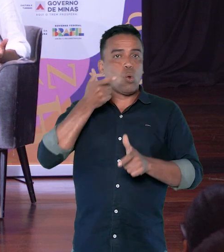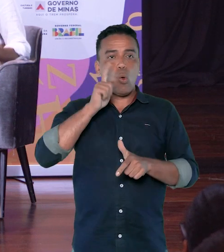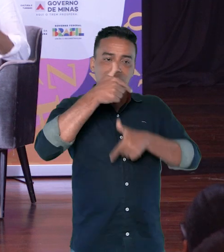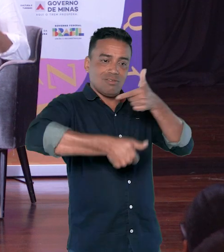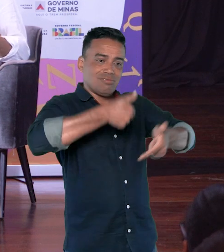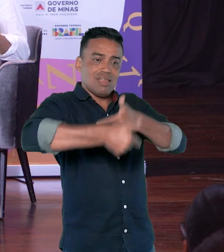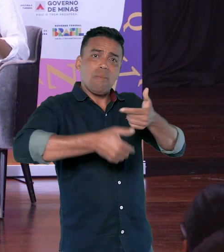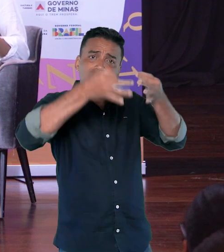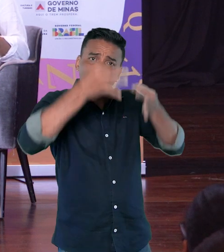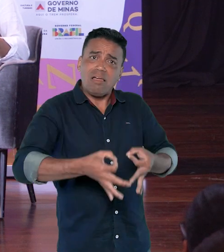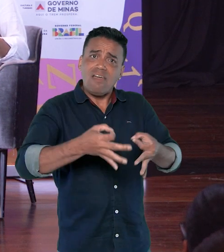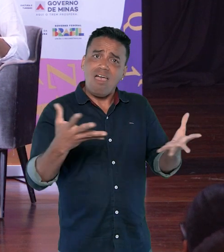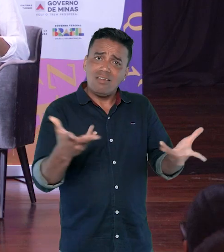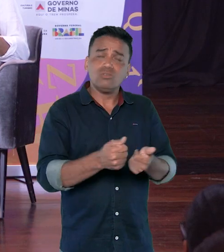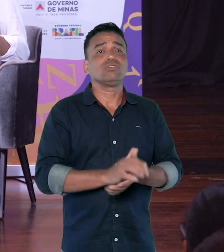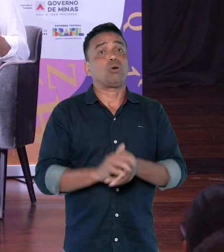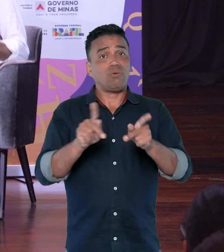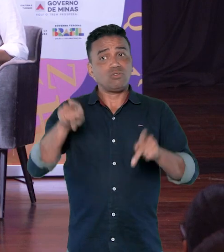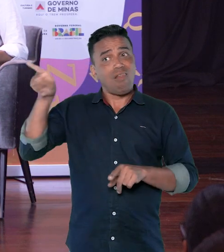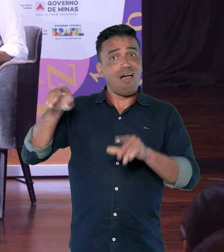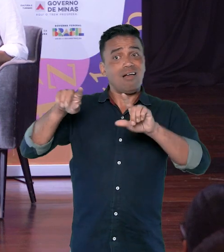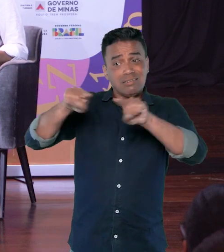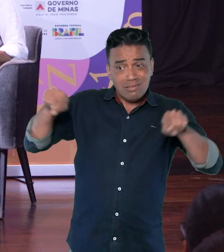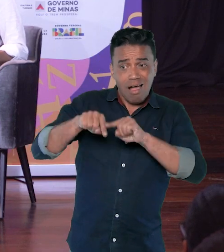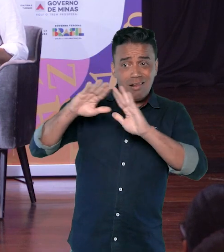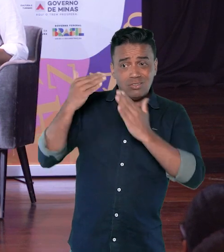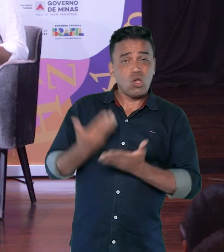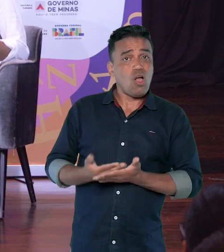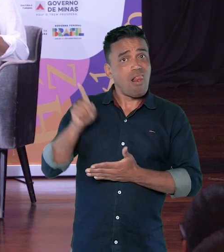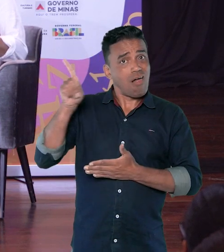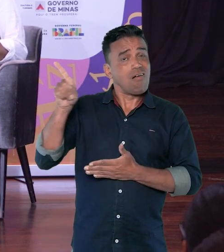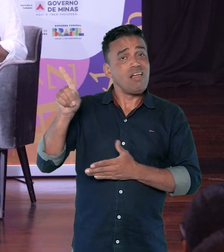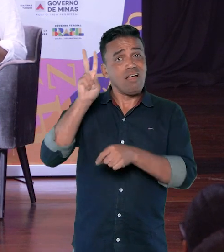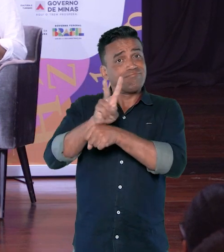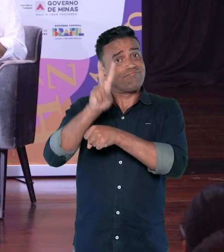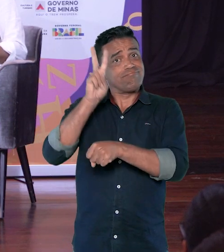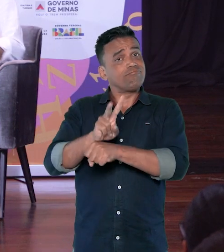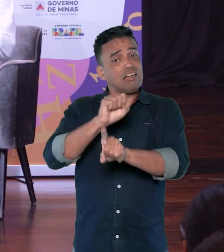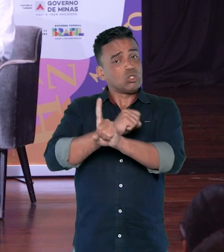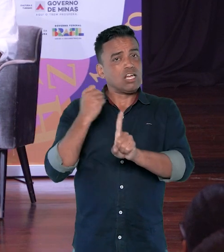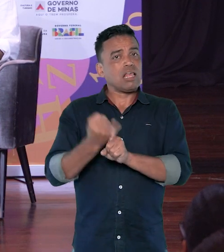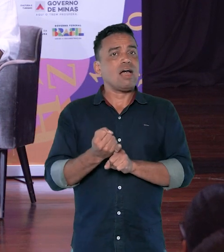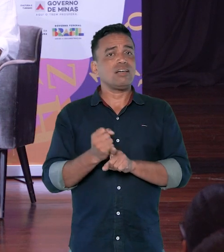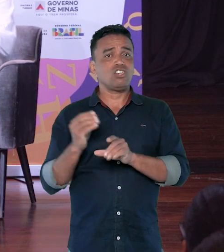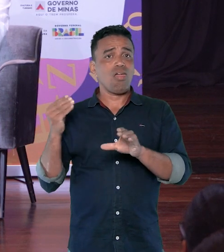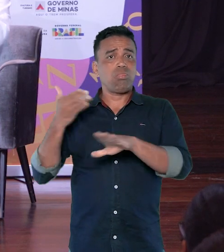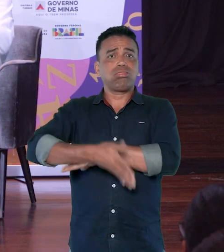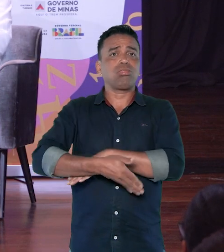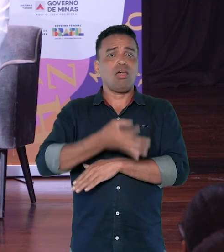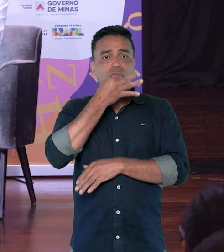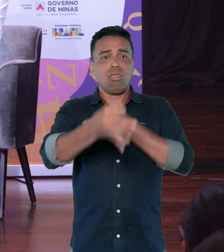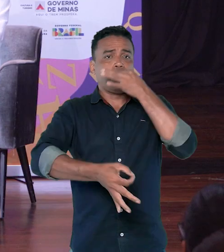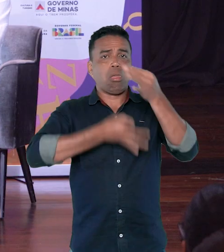trabalho, né? E o professor na sala de aula, ele é muito vigiado. A sociedade se coloca no direito de interferir na prática do professor,